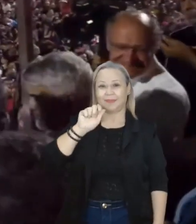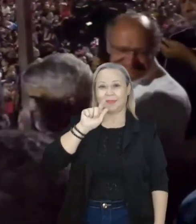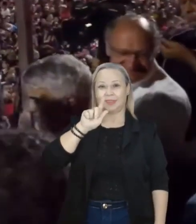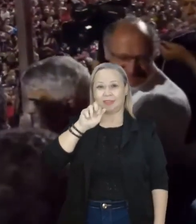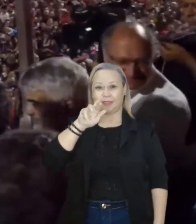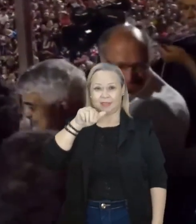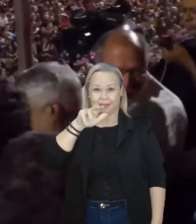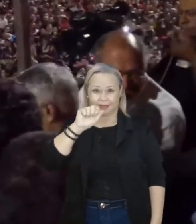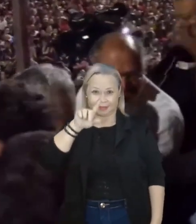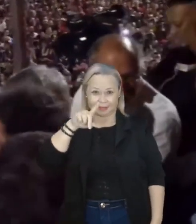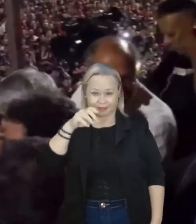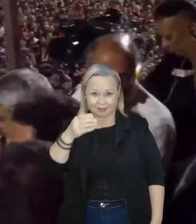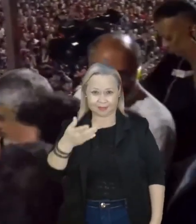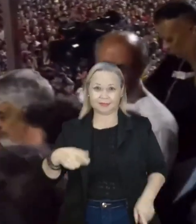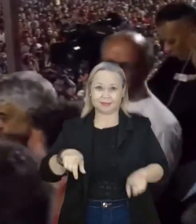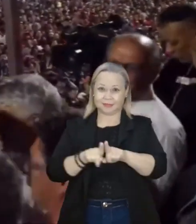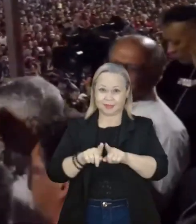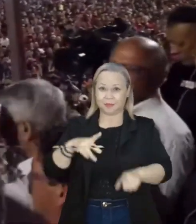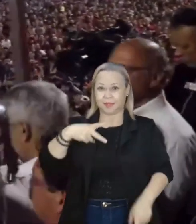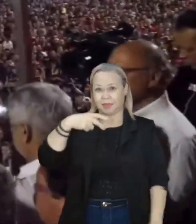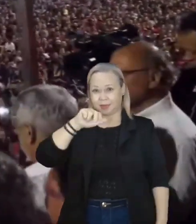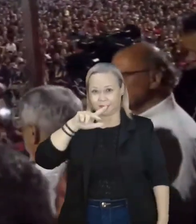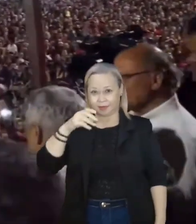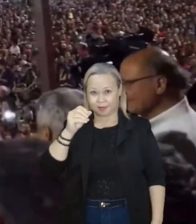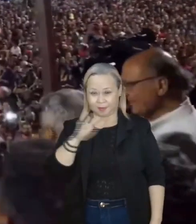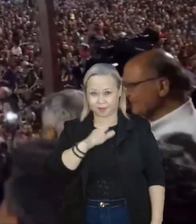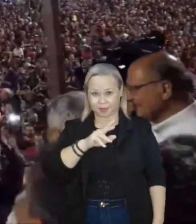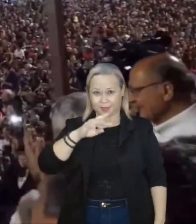Nosso deputado Paulo Teixeira.